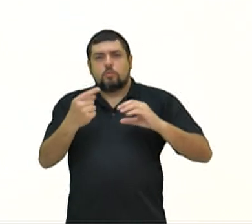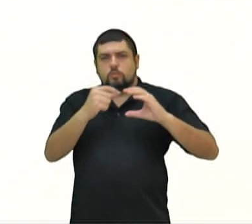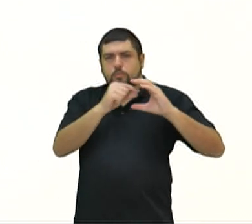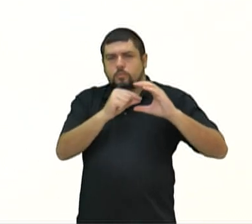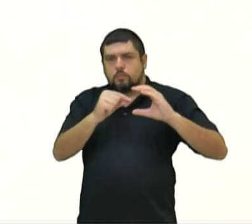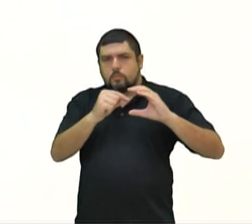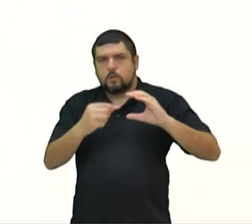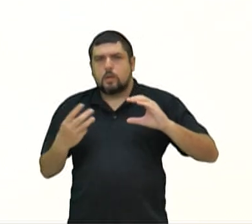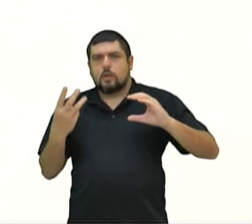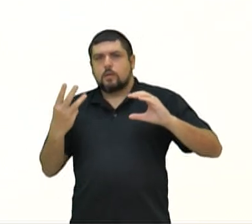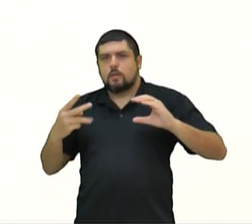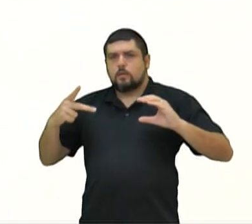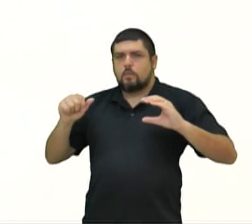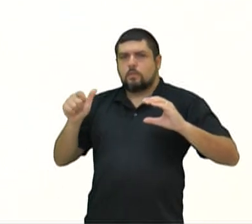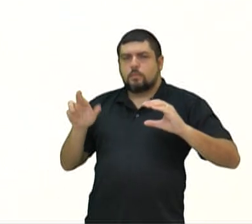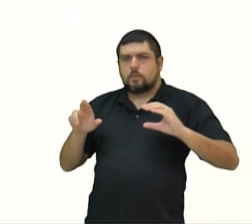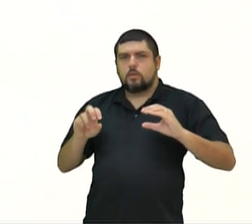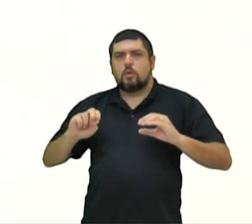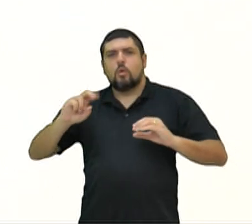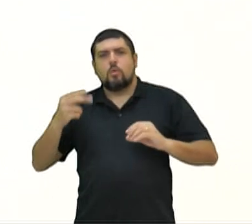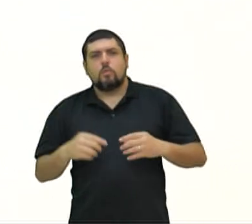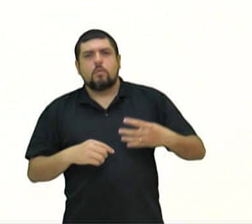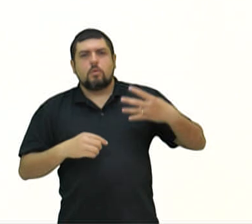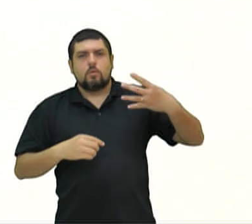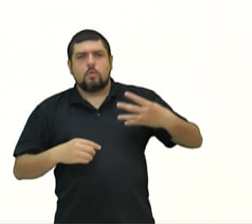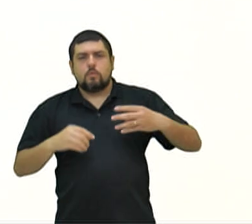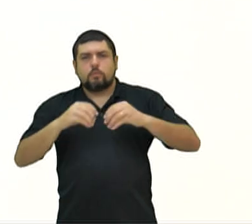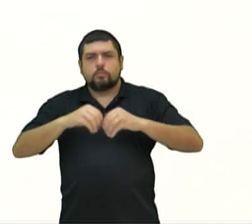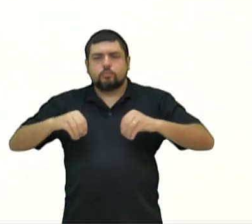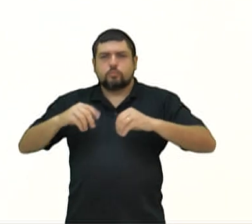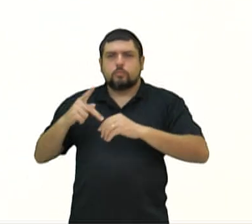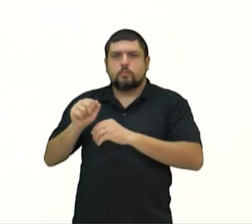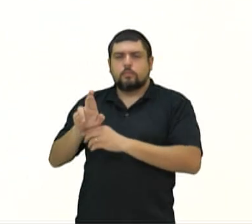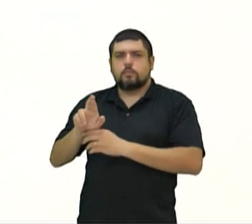glóbulos polares ou 4 glóbulos polares.